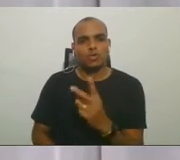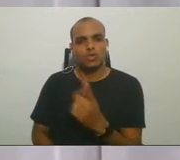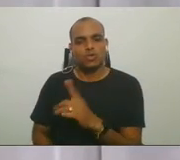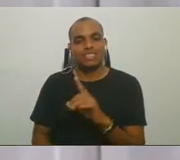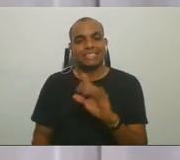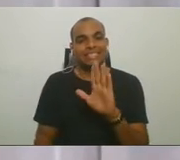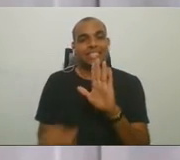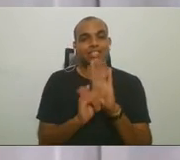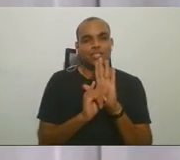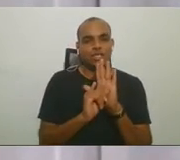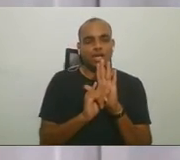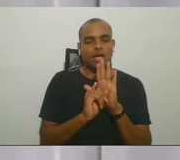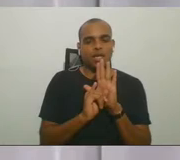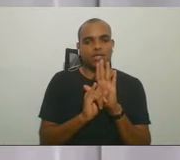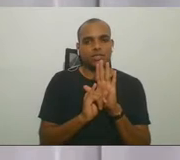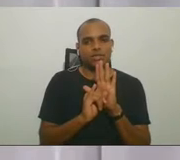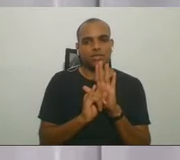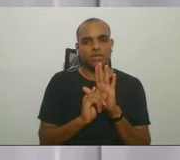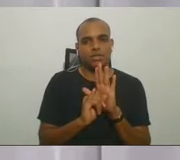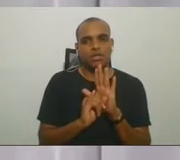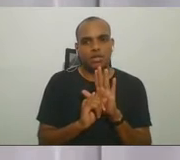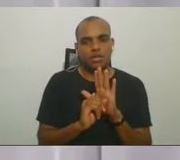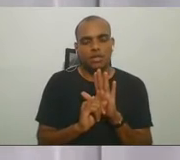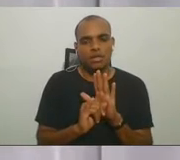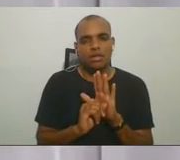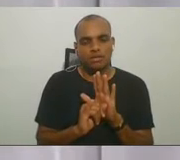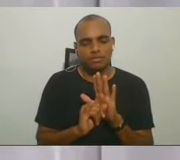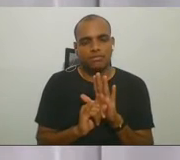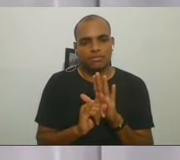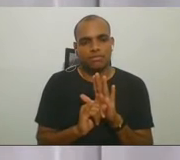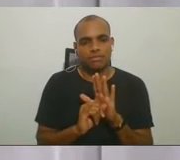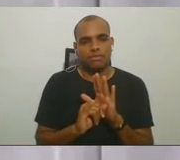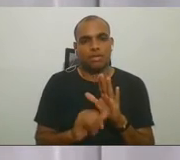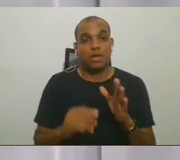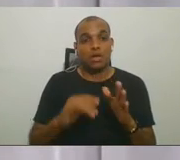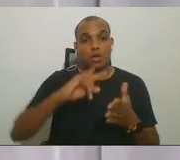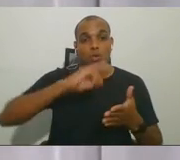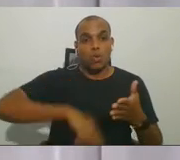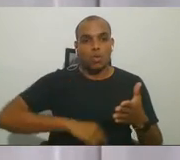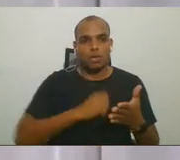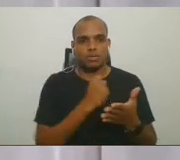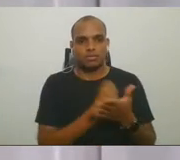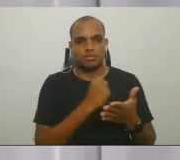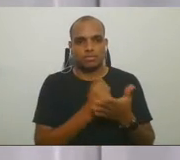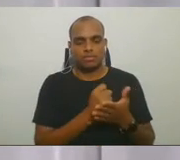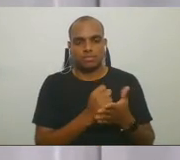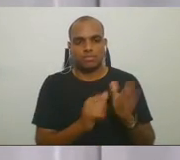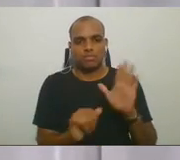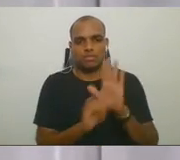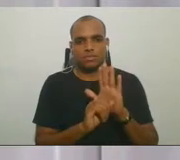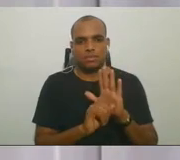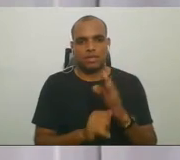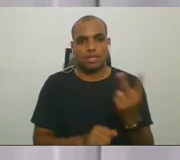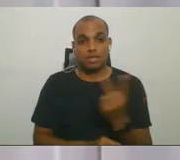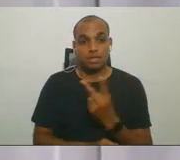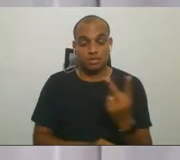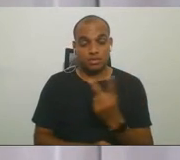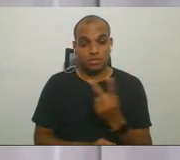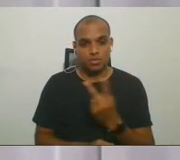com relação com o documento de identificação. São duas medidas que dão a ideia